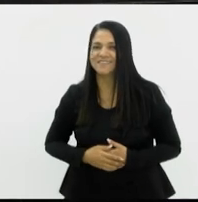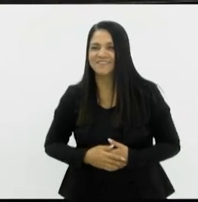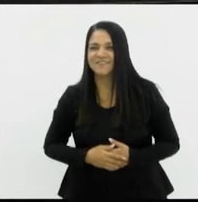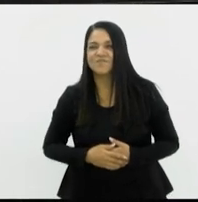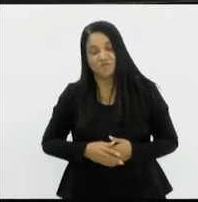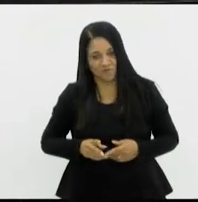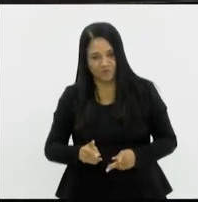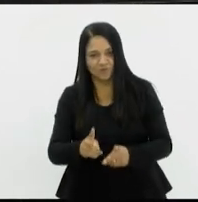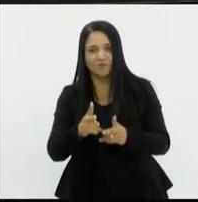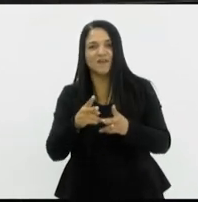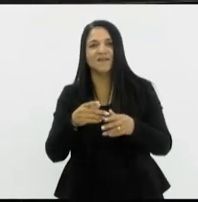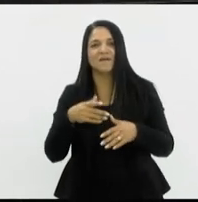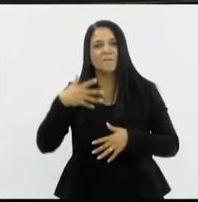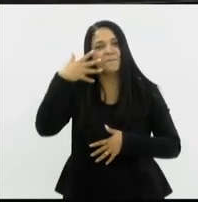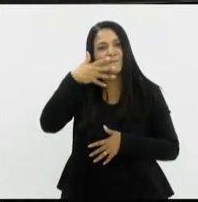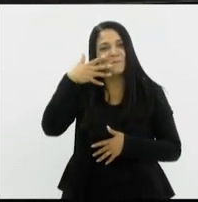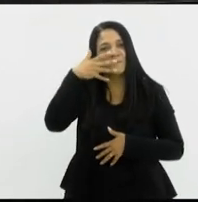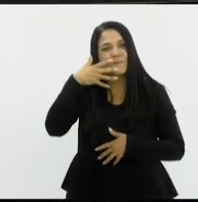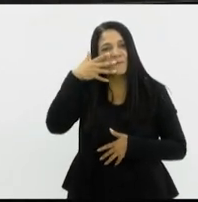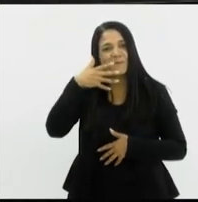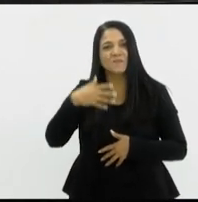Vamos continuar.